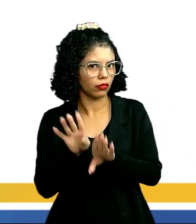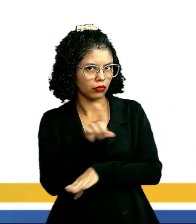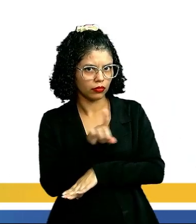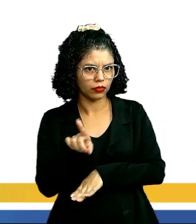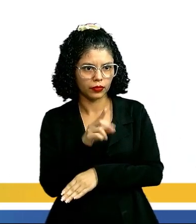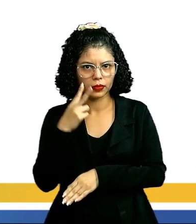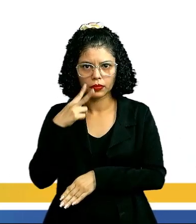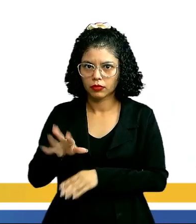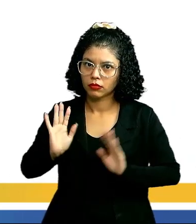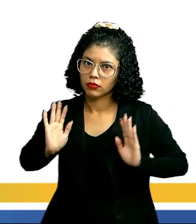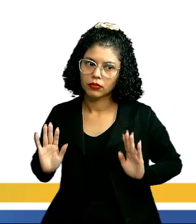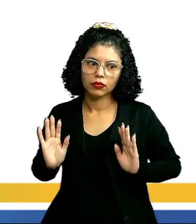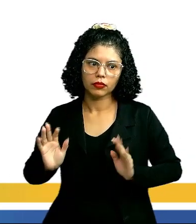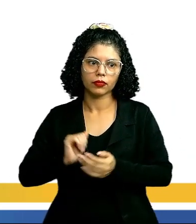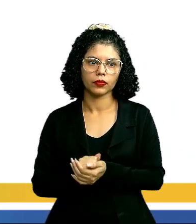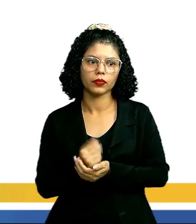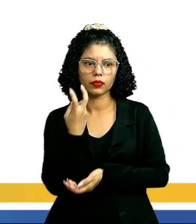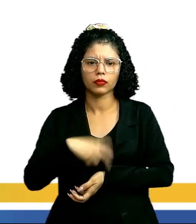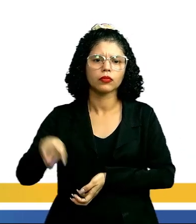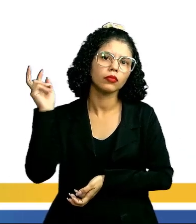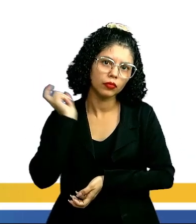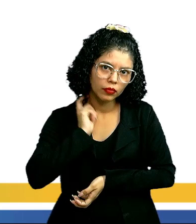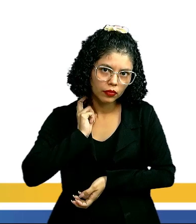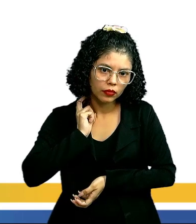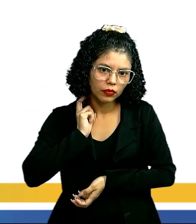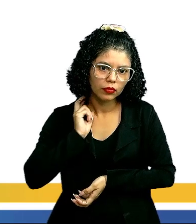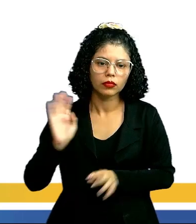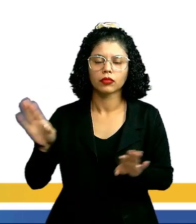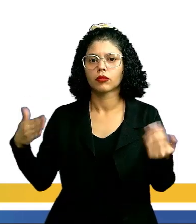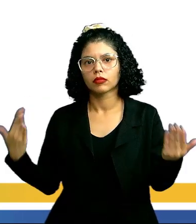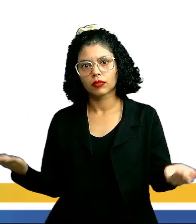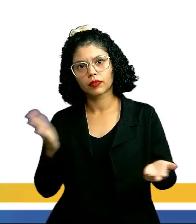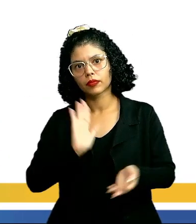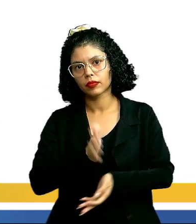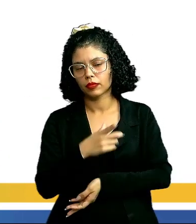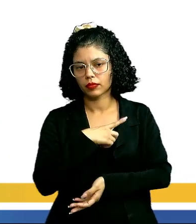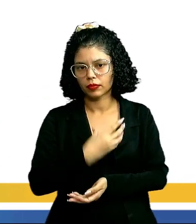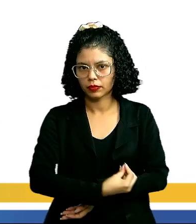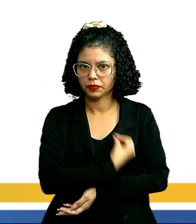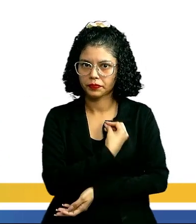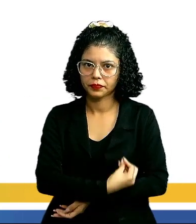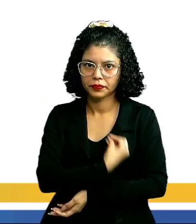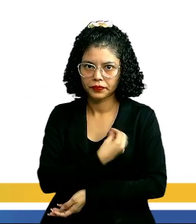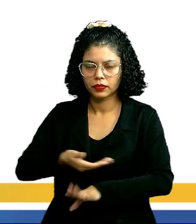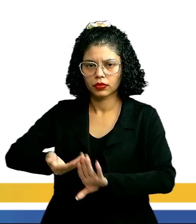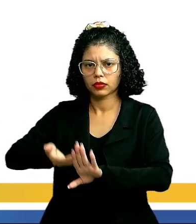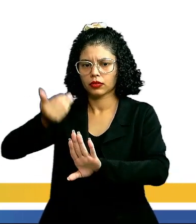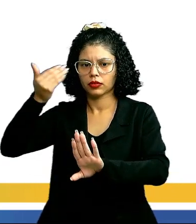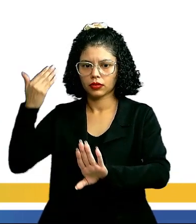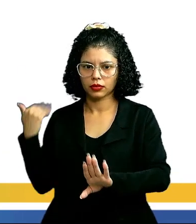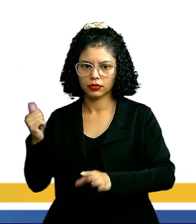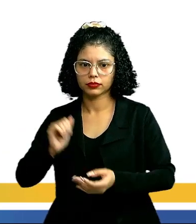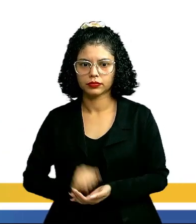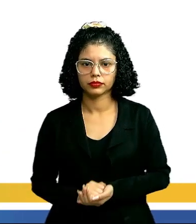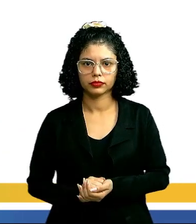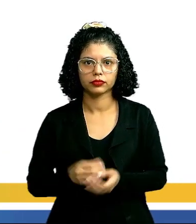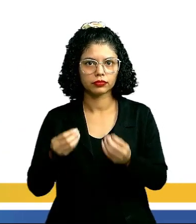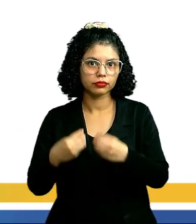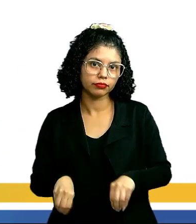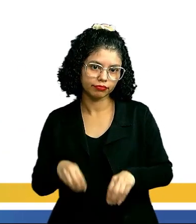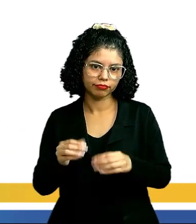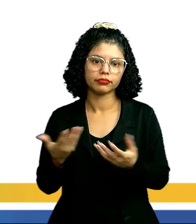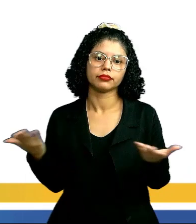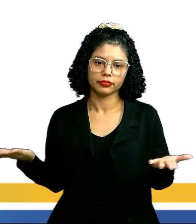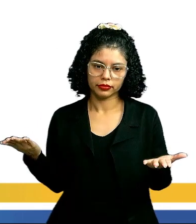não, nunca vi. Morcego põe ovos? Ah, não, já que eles vivem lá em cima, se eles pusessem ovos,